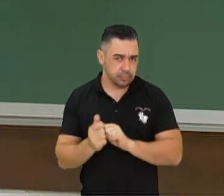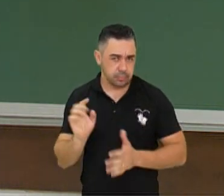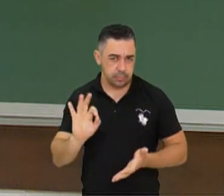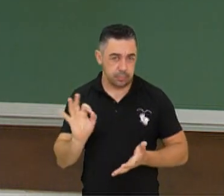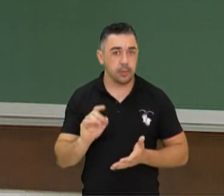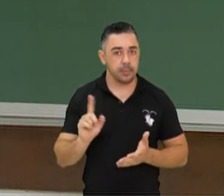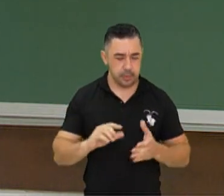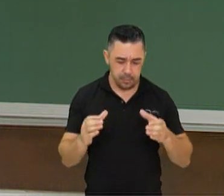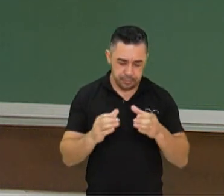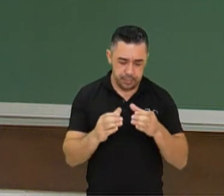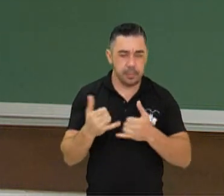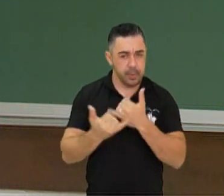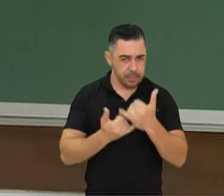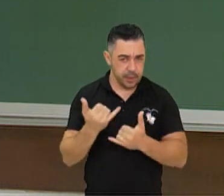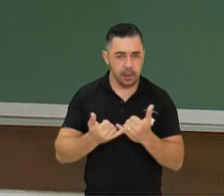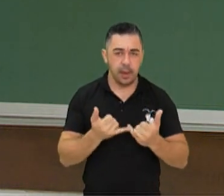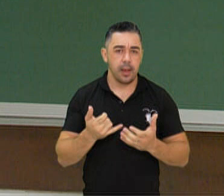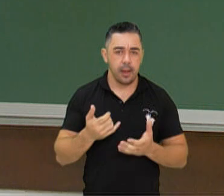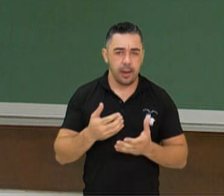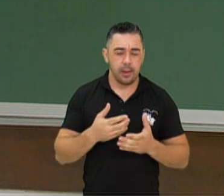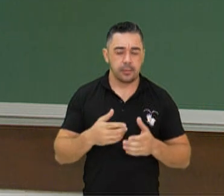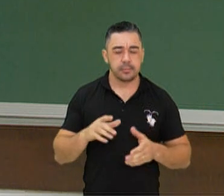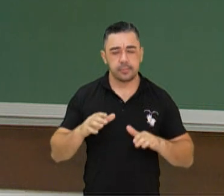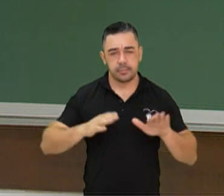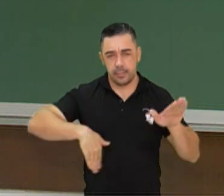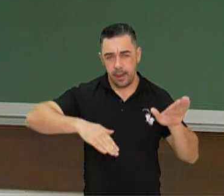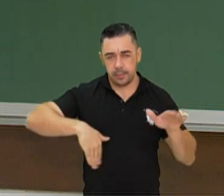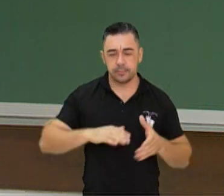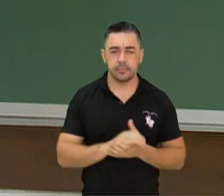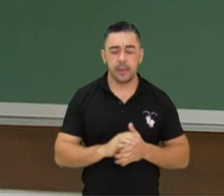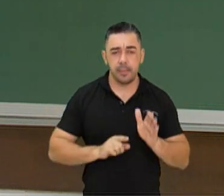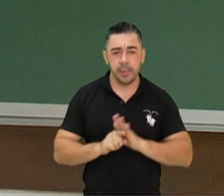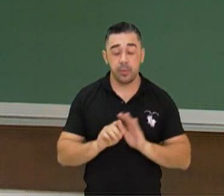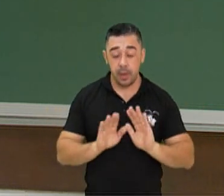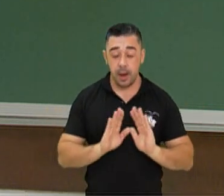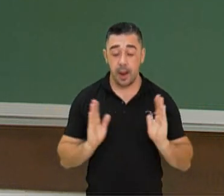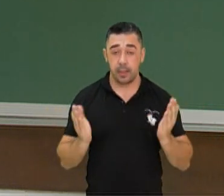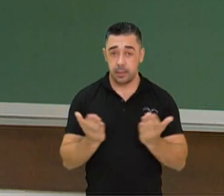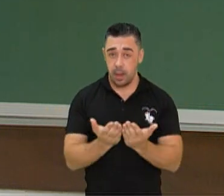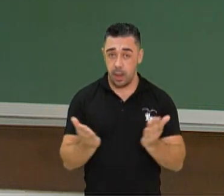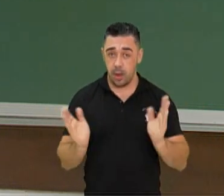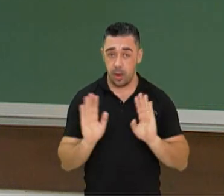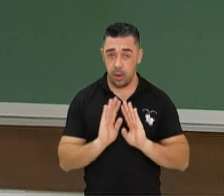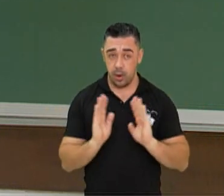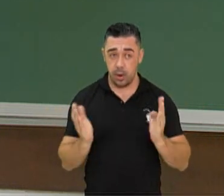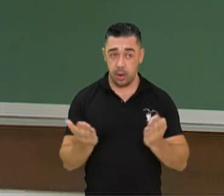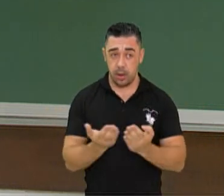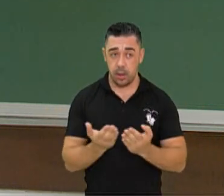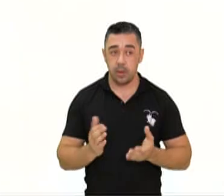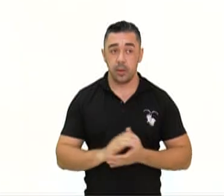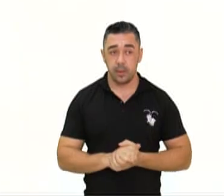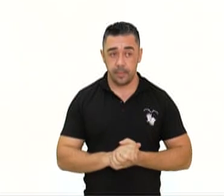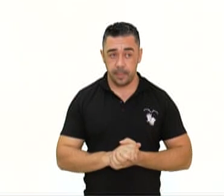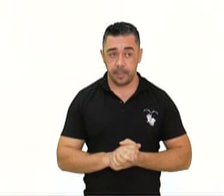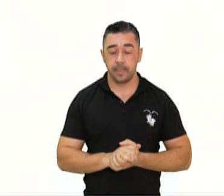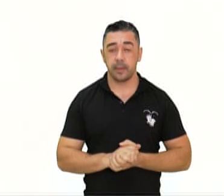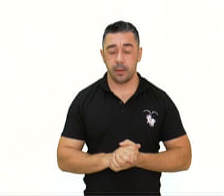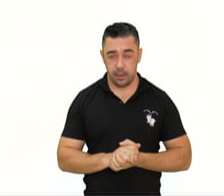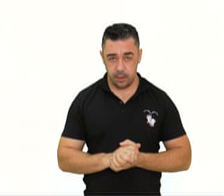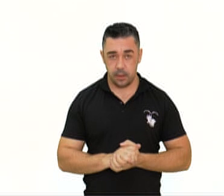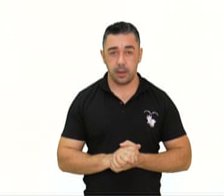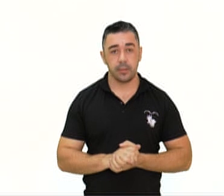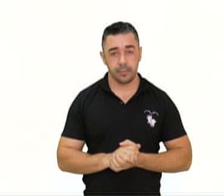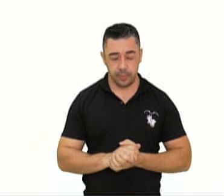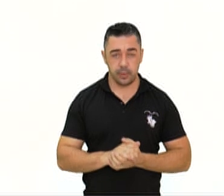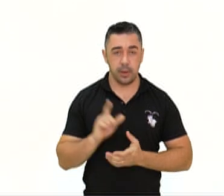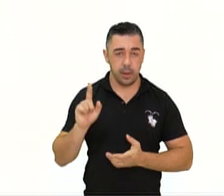é um baldinho pequenininho lá para brincar na praia. E a pergunta é qual que é a área lateral. Então, a área da superfície é